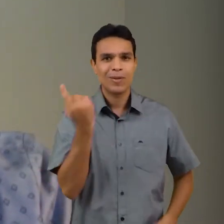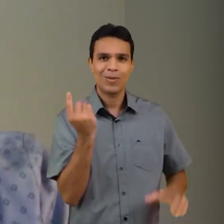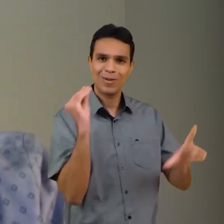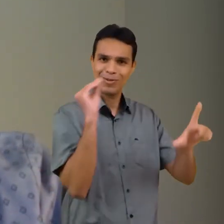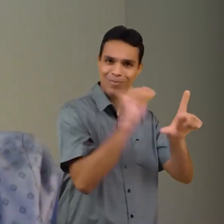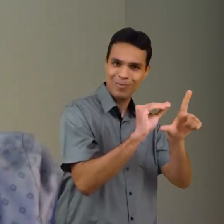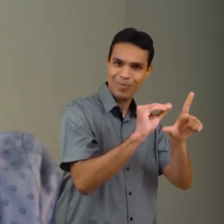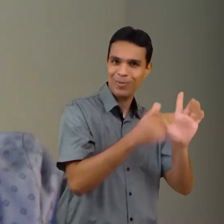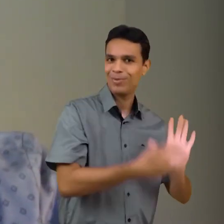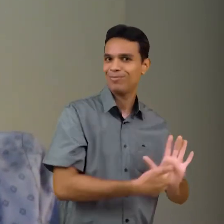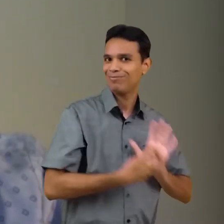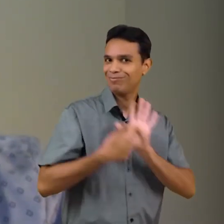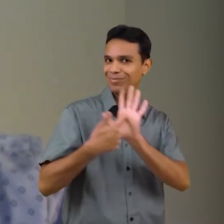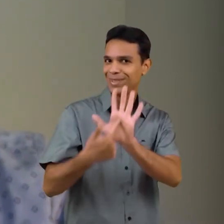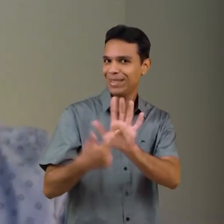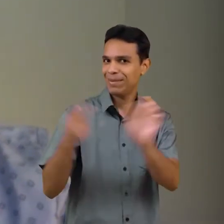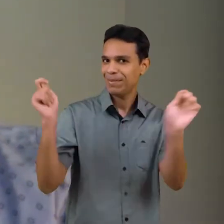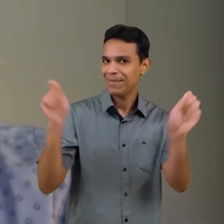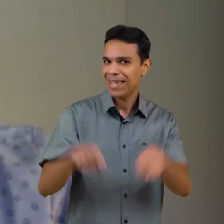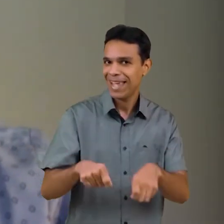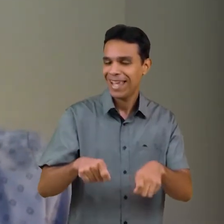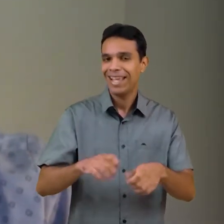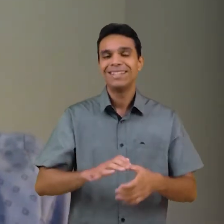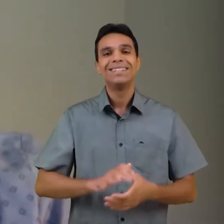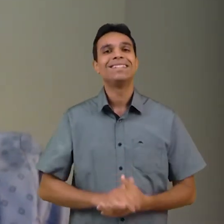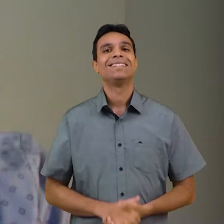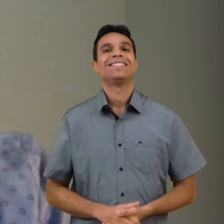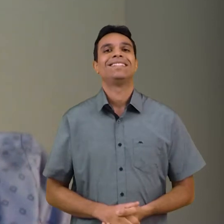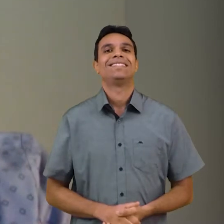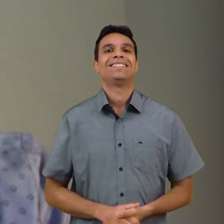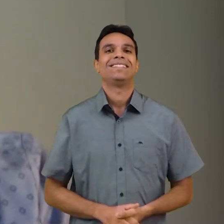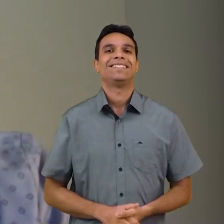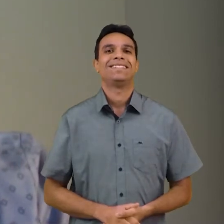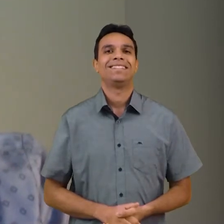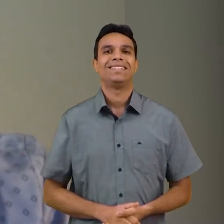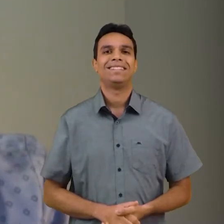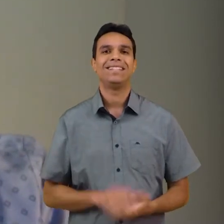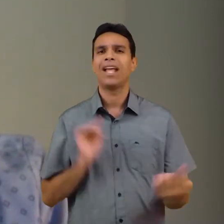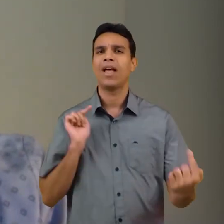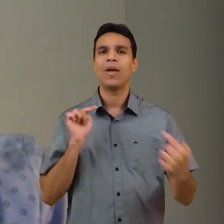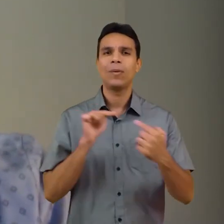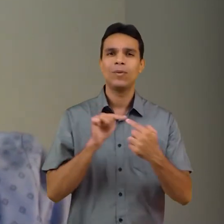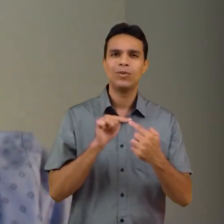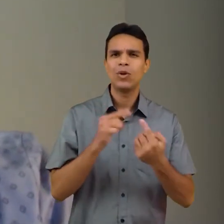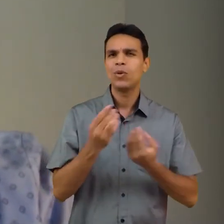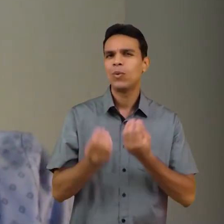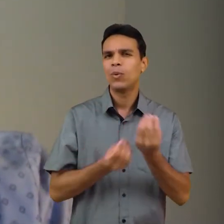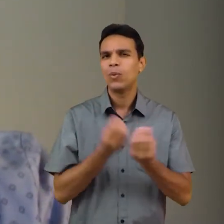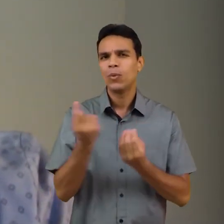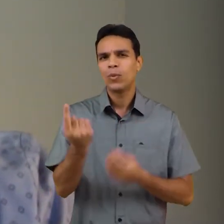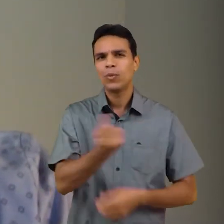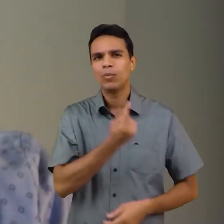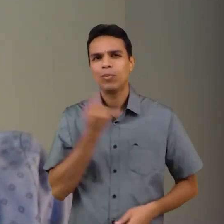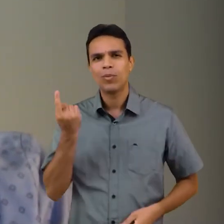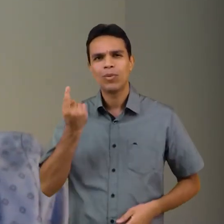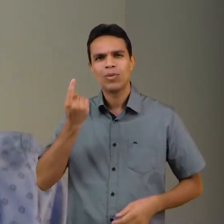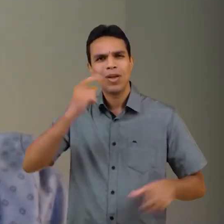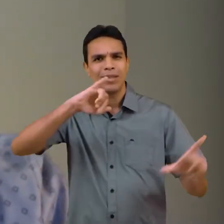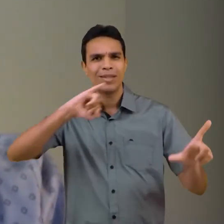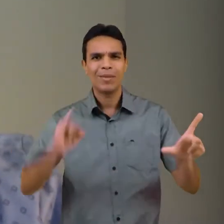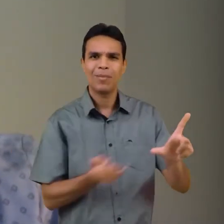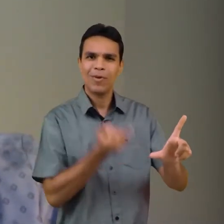sim as histórias que a gente pode contar nessas telas, né, enfim, e de que maneira a gente pode